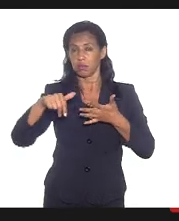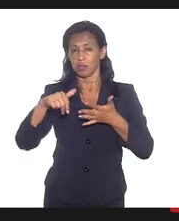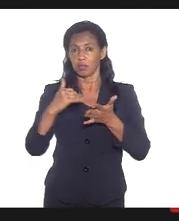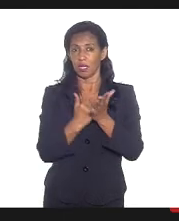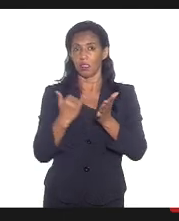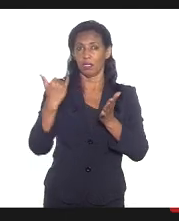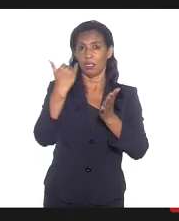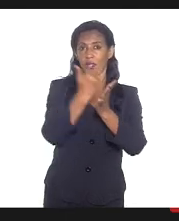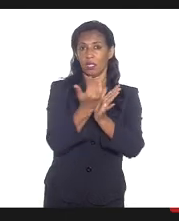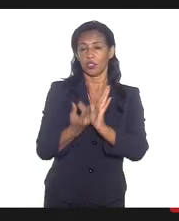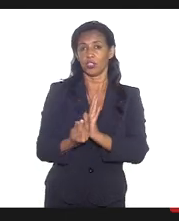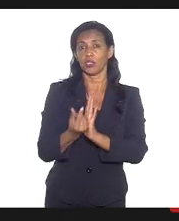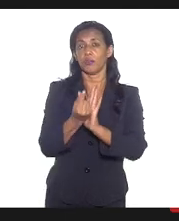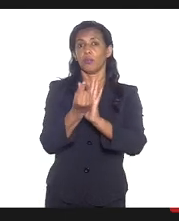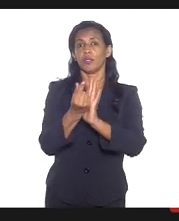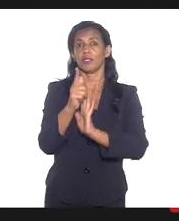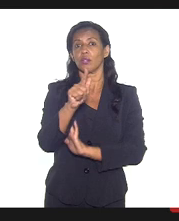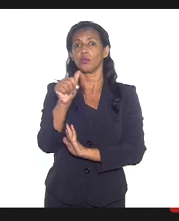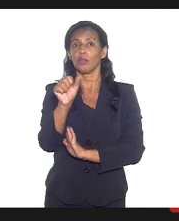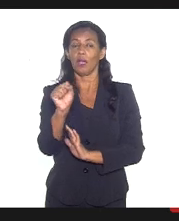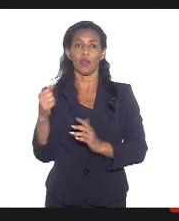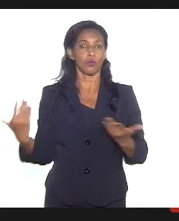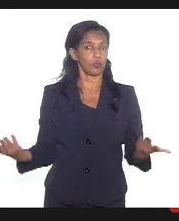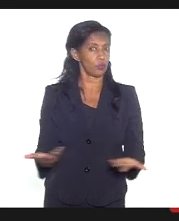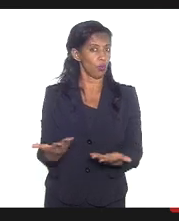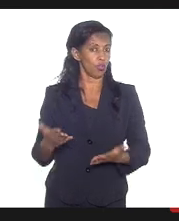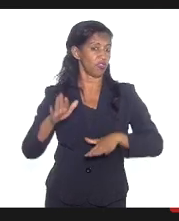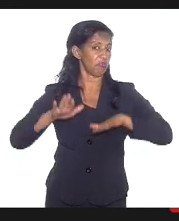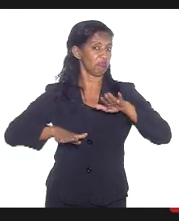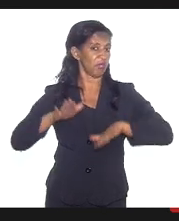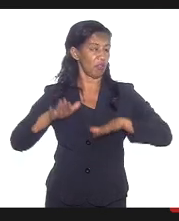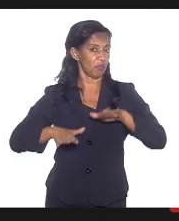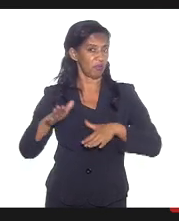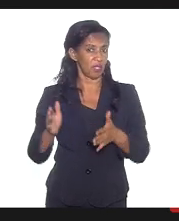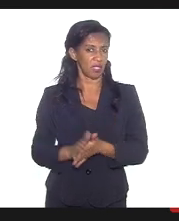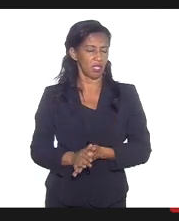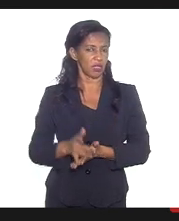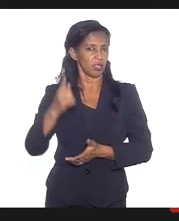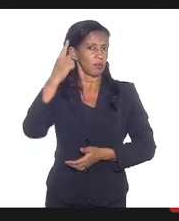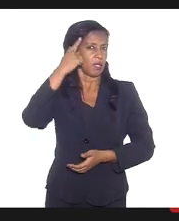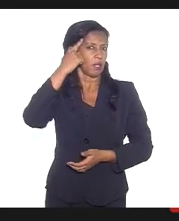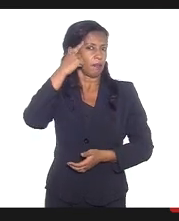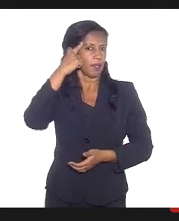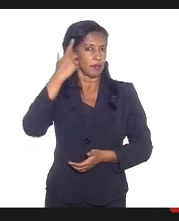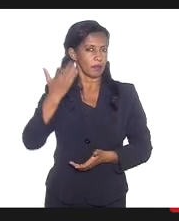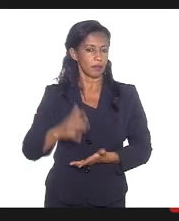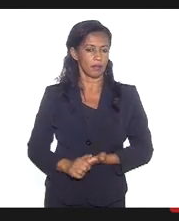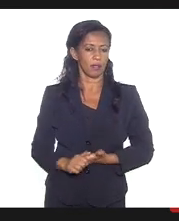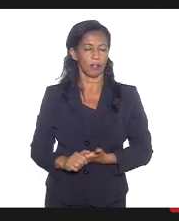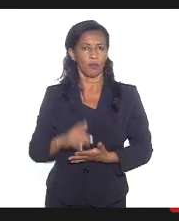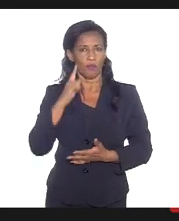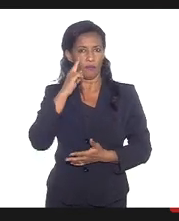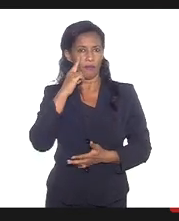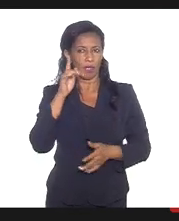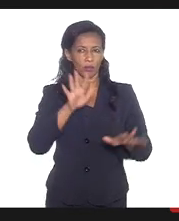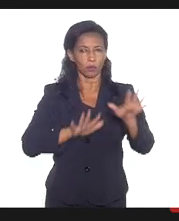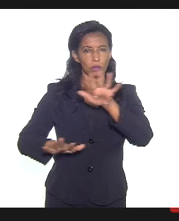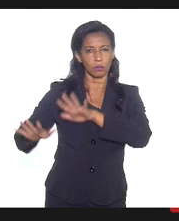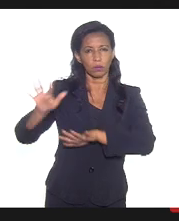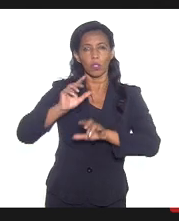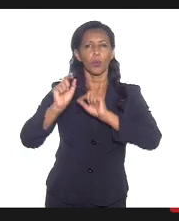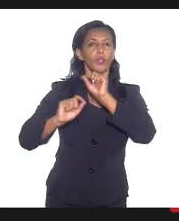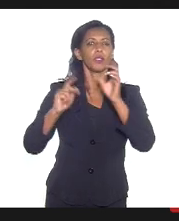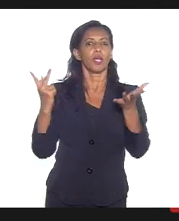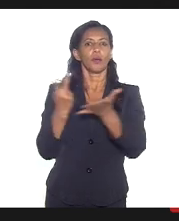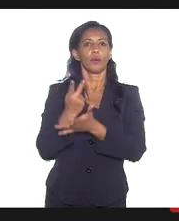forma de tributação do gás hoje, sim. Então, talvez, né, talvez, estamos aqui pensando alto, já vendo o cenário, né, que está acontecendo no